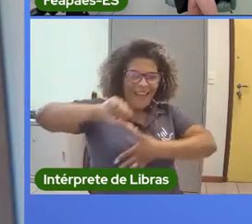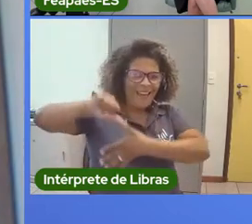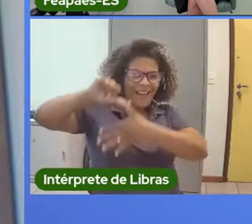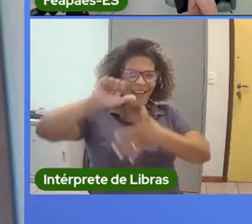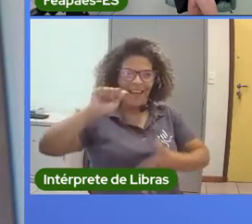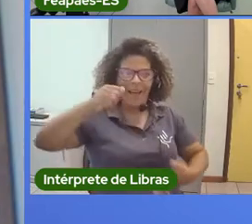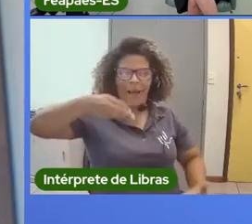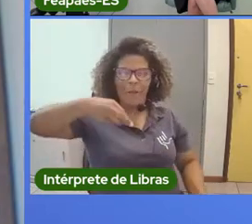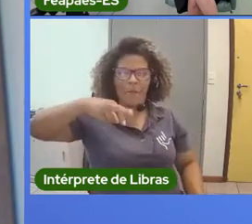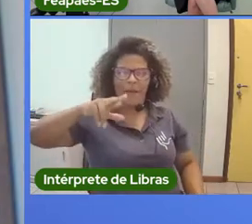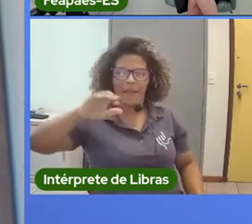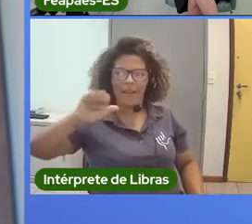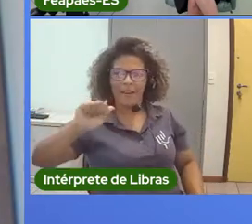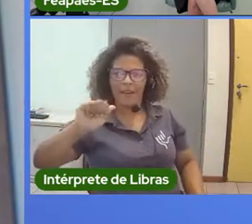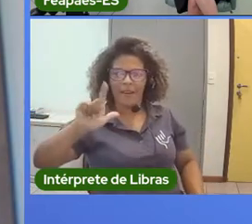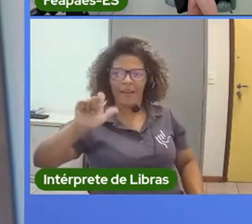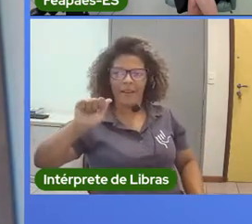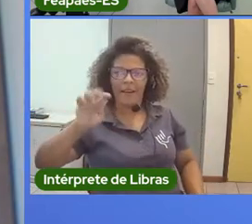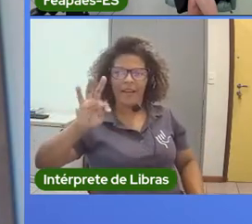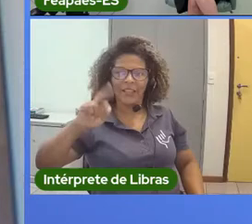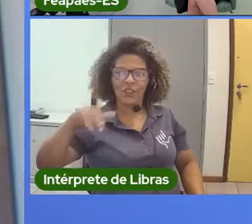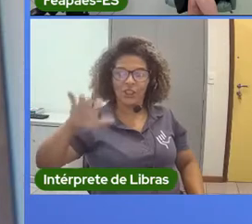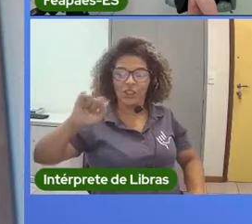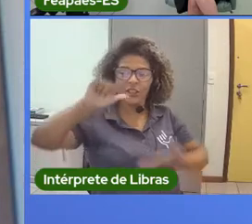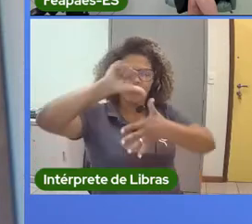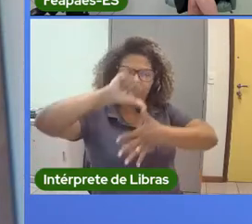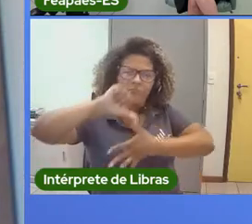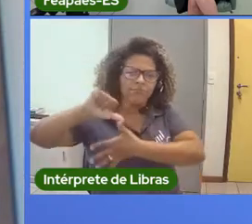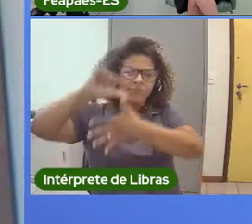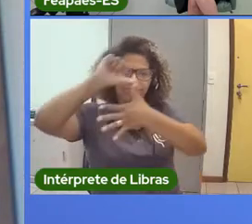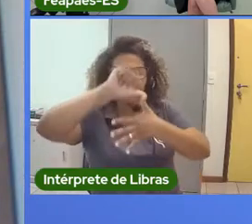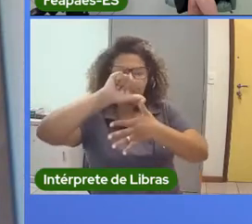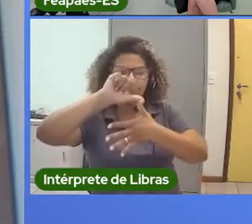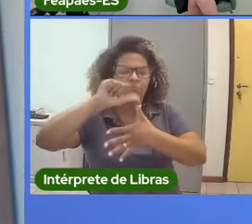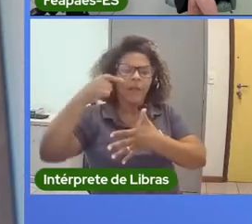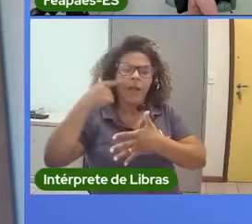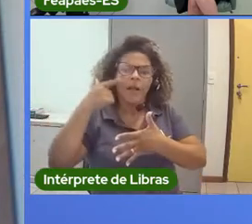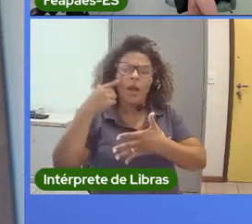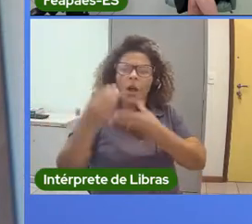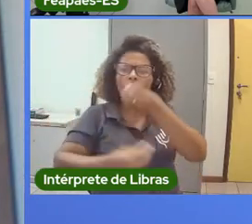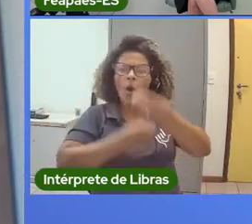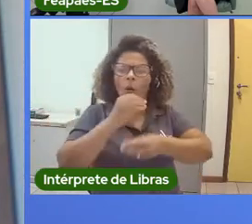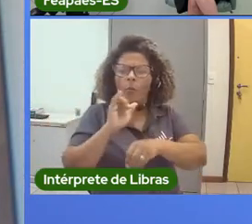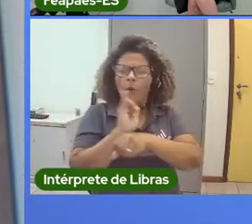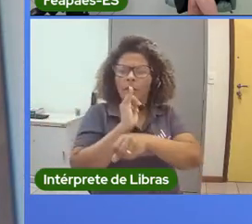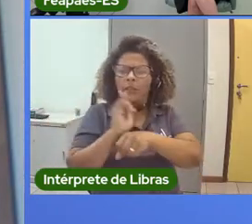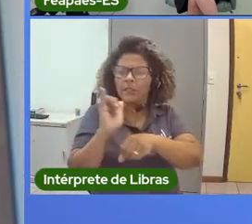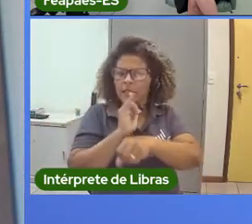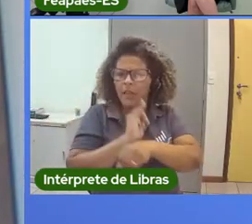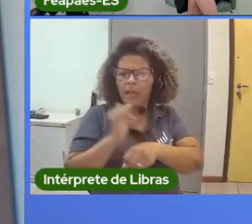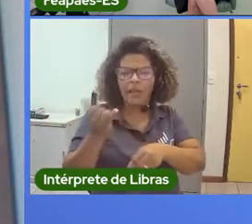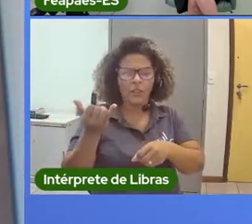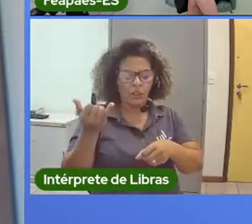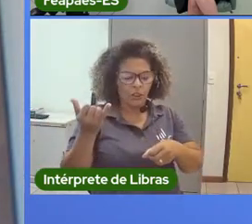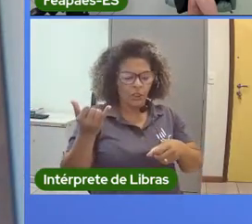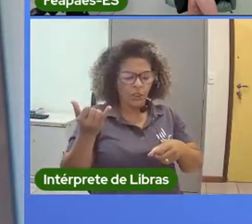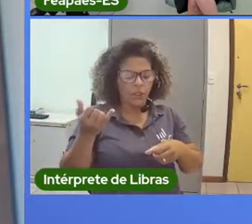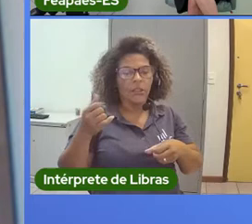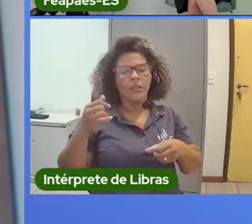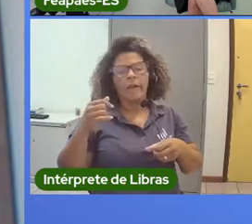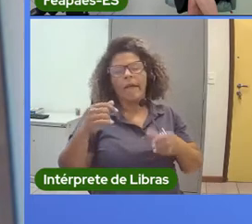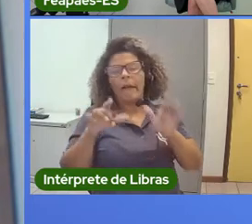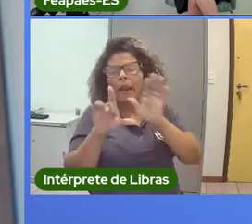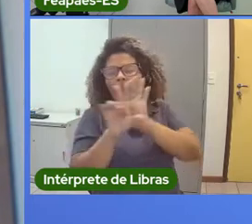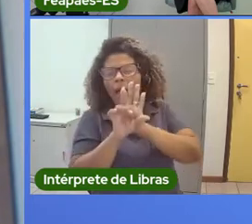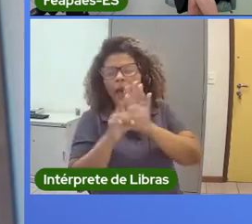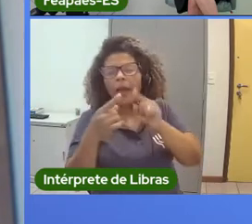eles têm, como tem sido o cenário do ponto de vista das estratégias, das ações aí tomadas desde